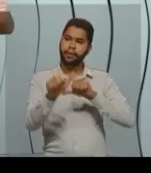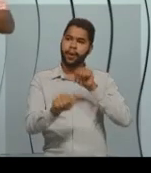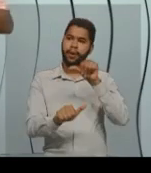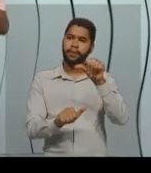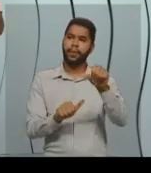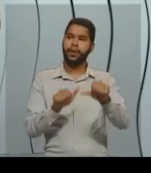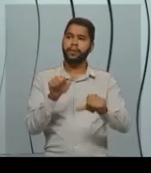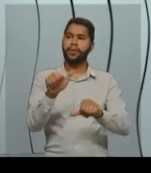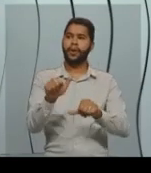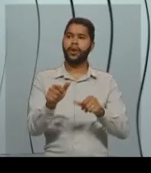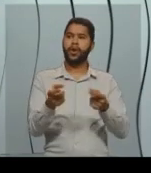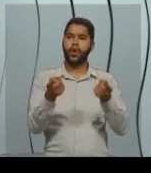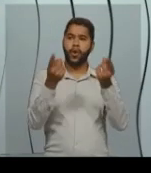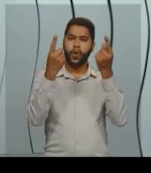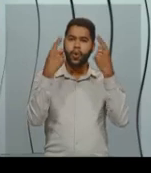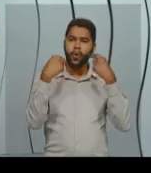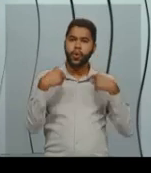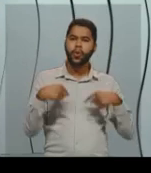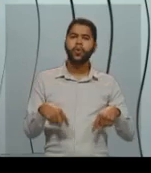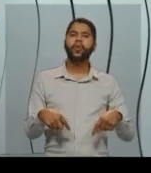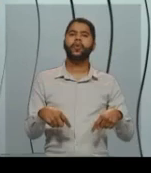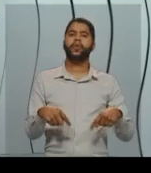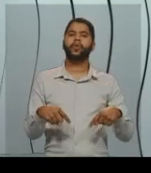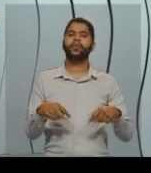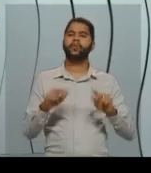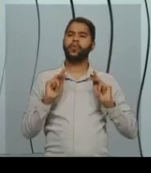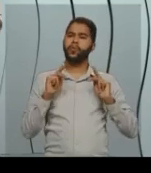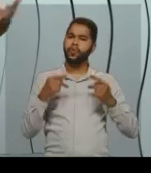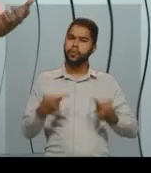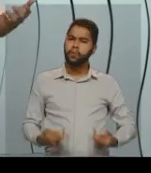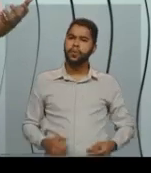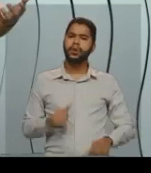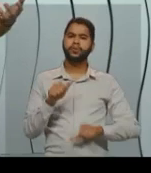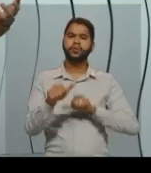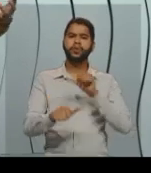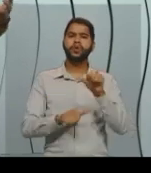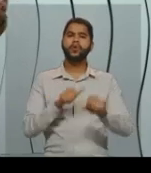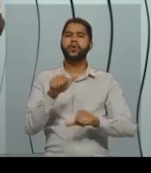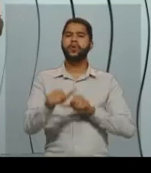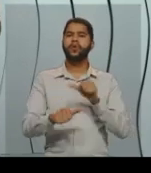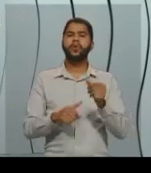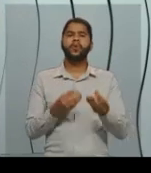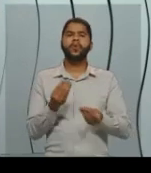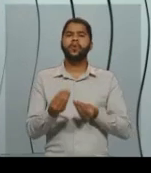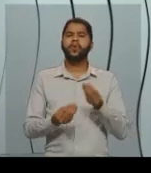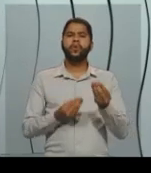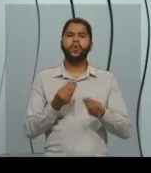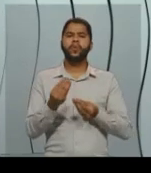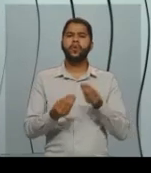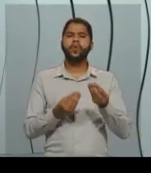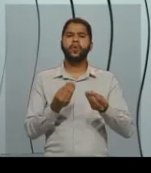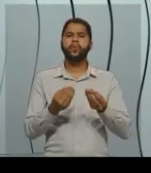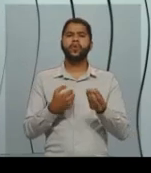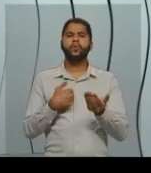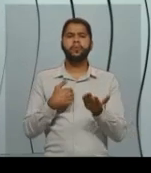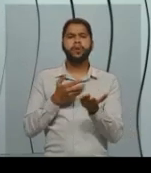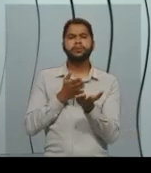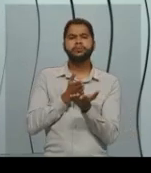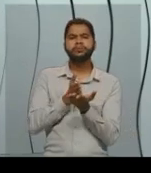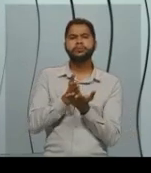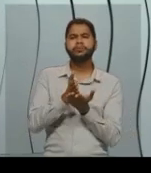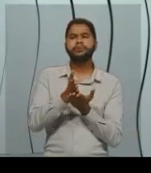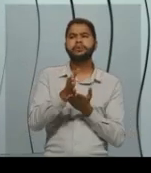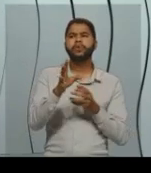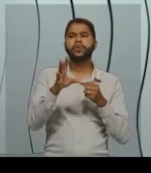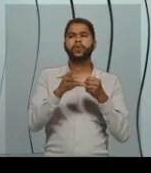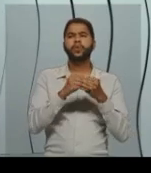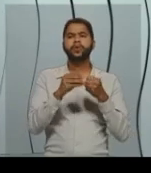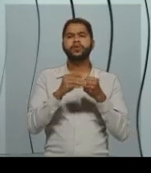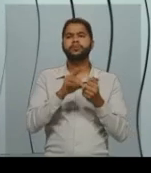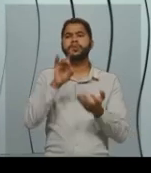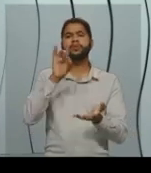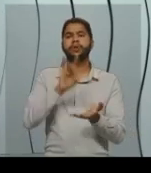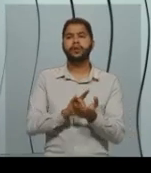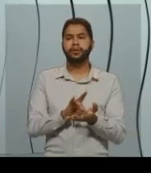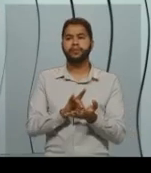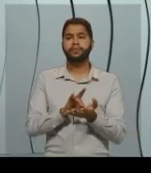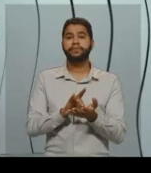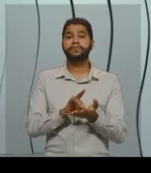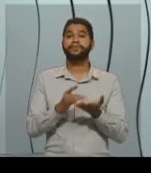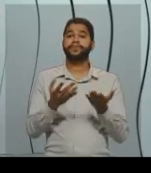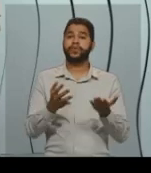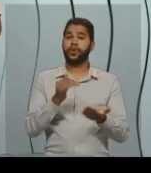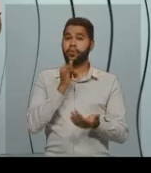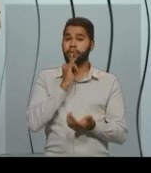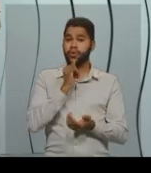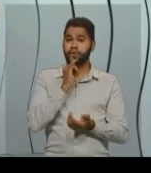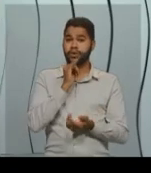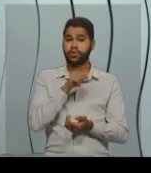o corpo humano se transforma também. Se tudo muda, como é que eu posso estabelecer um conhecimento verdadeiro da realidade? Por exemplo,